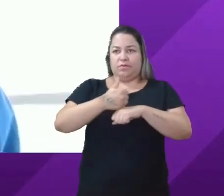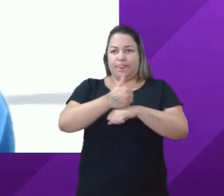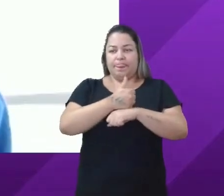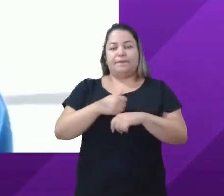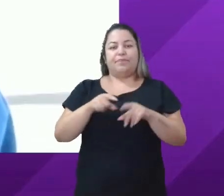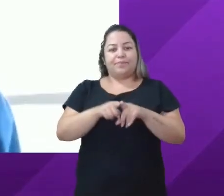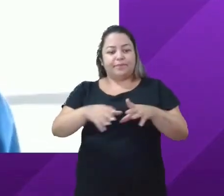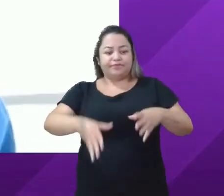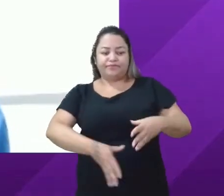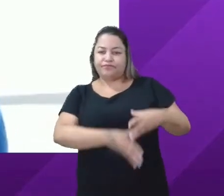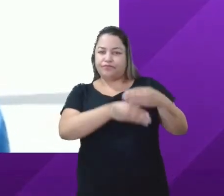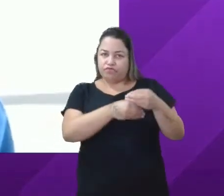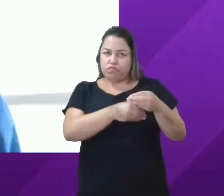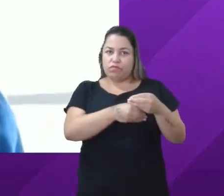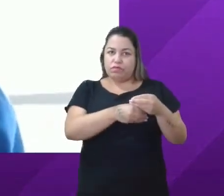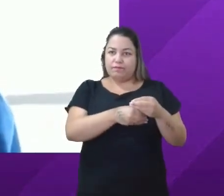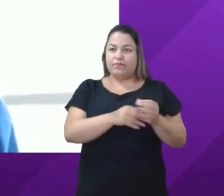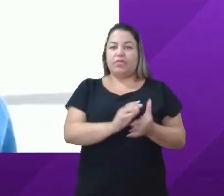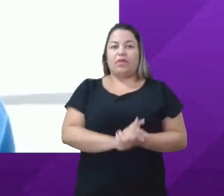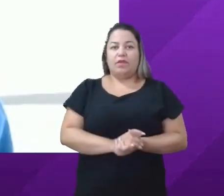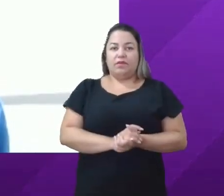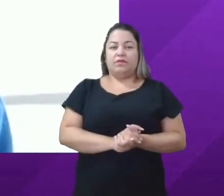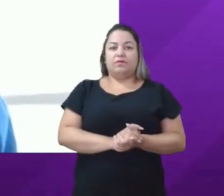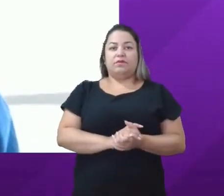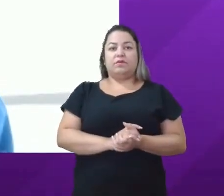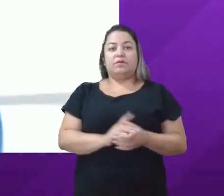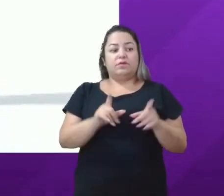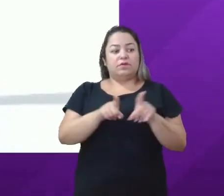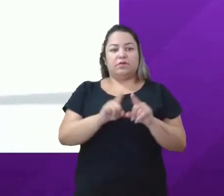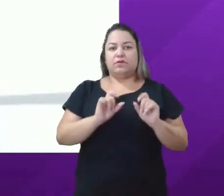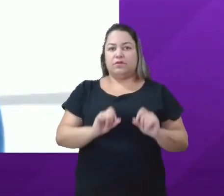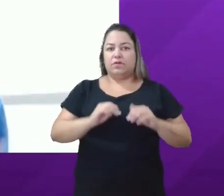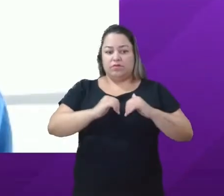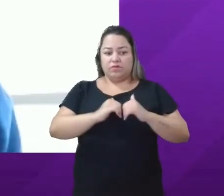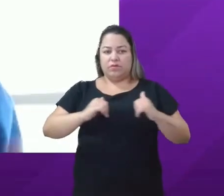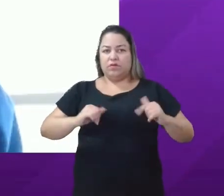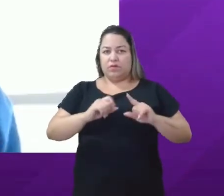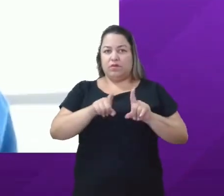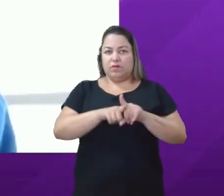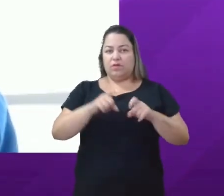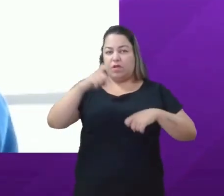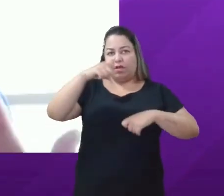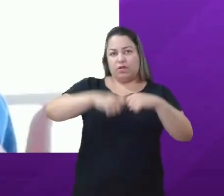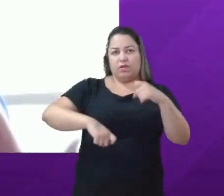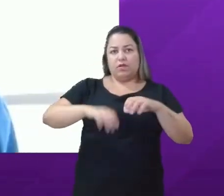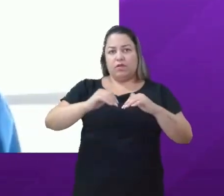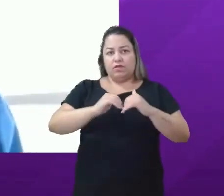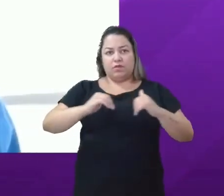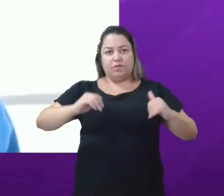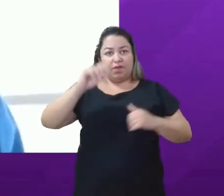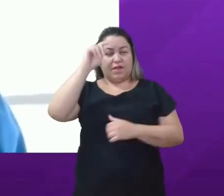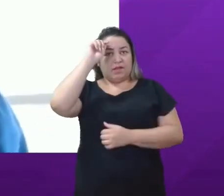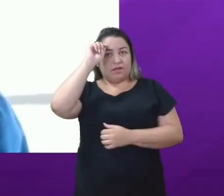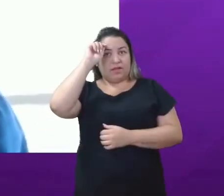foi introduzindo, né, no conceito, além da divisão sexual, a divisão